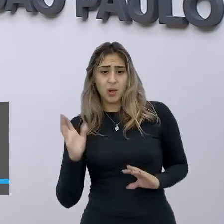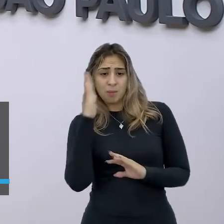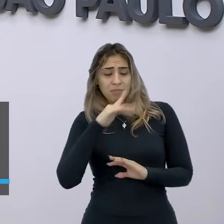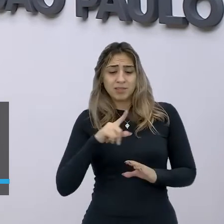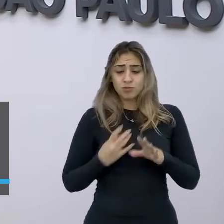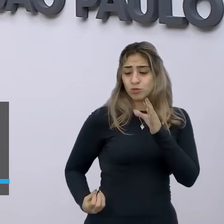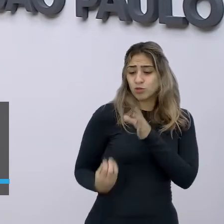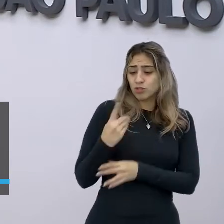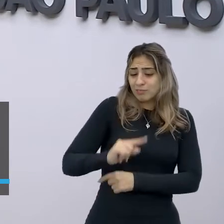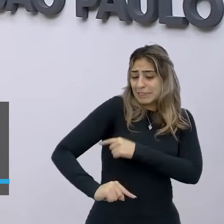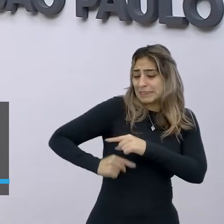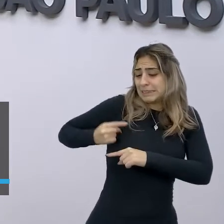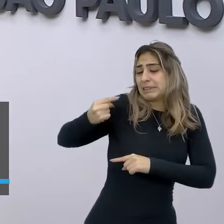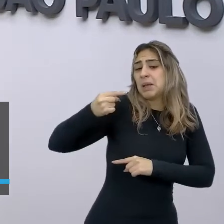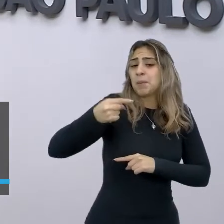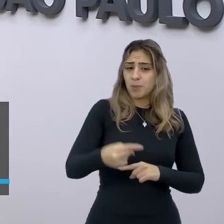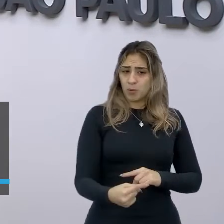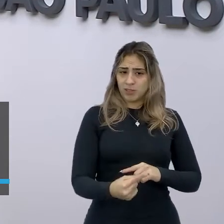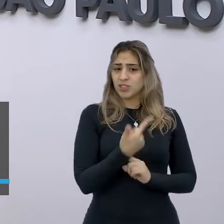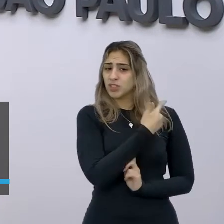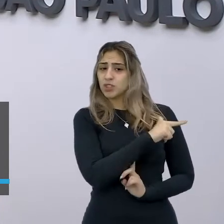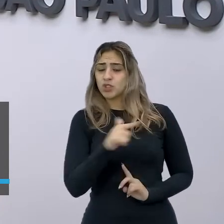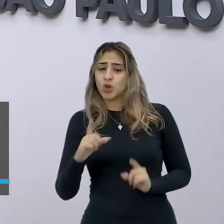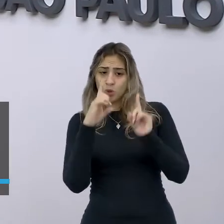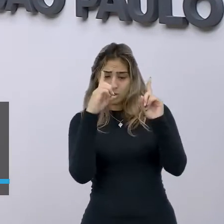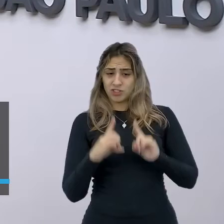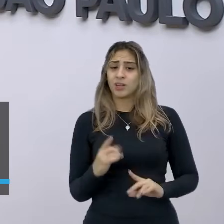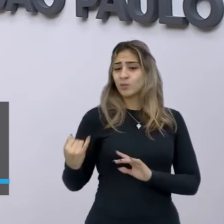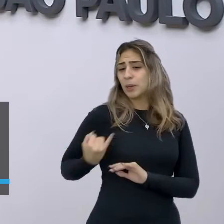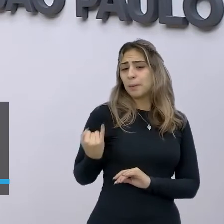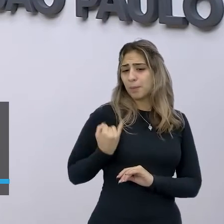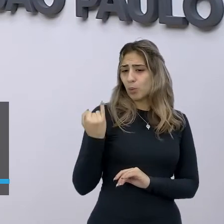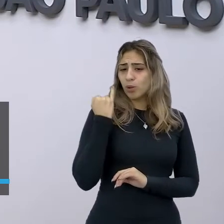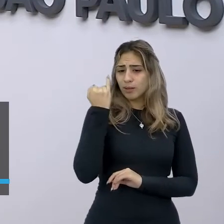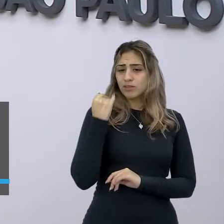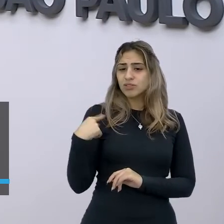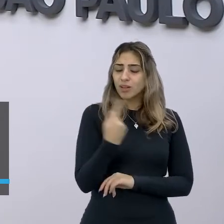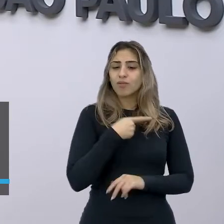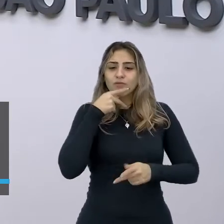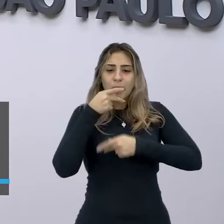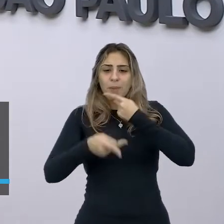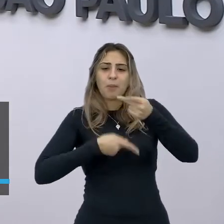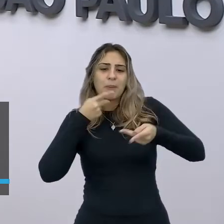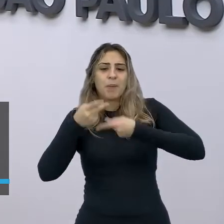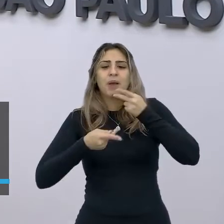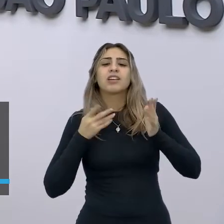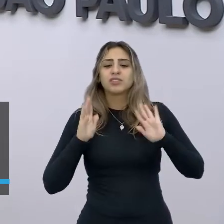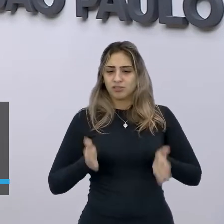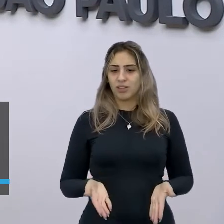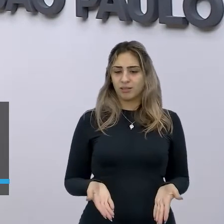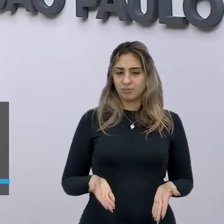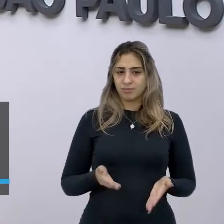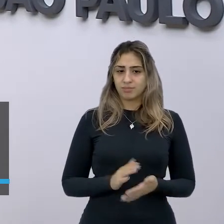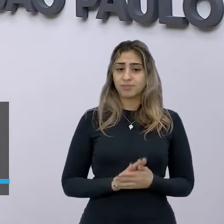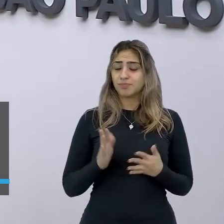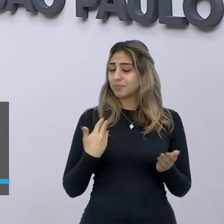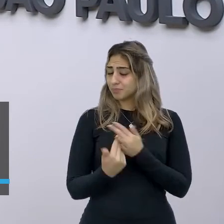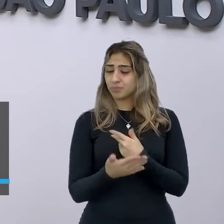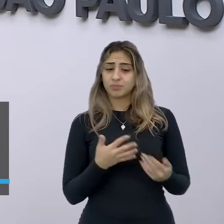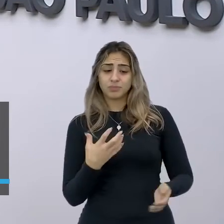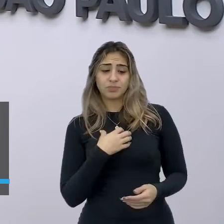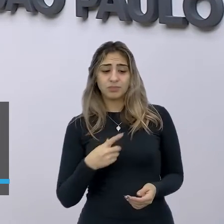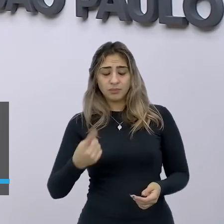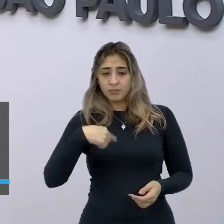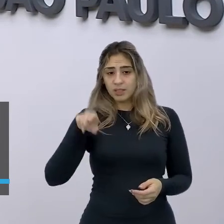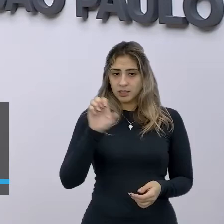muito depois, né, de outros direitos importantes que eu mencionei aqui. Então, mas de qualquer forma,